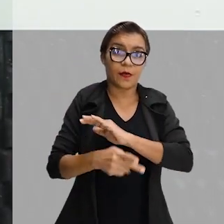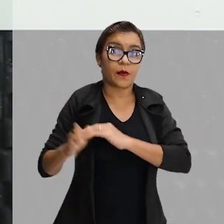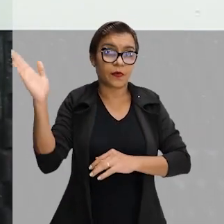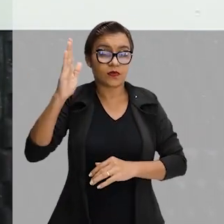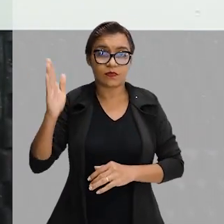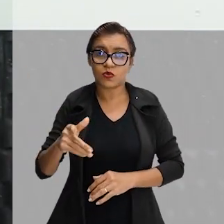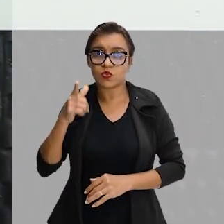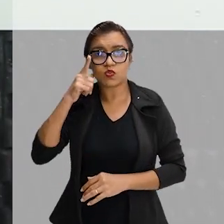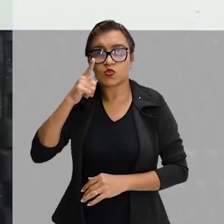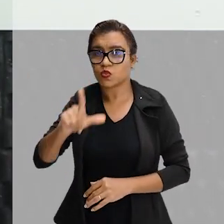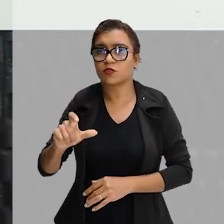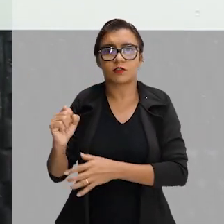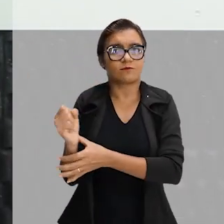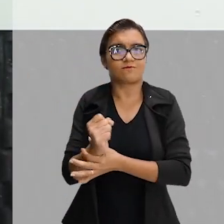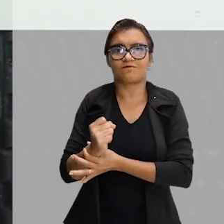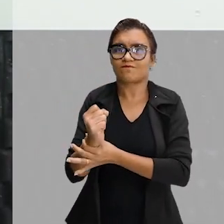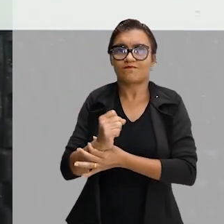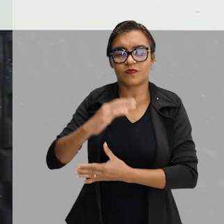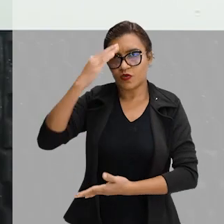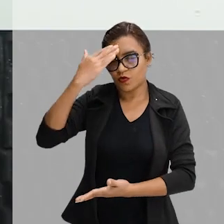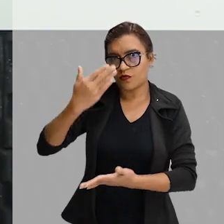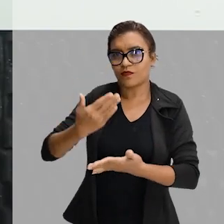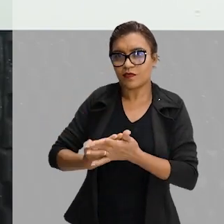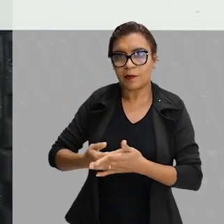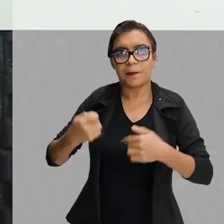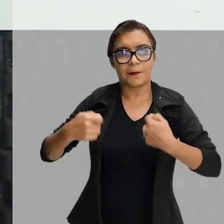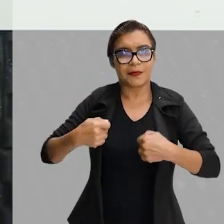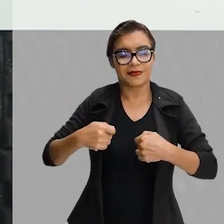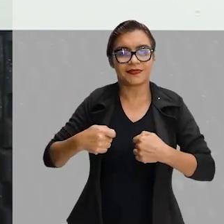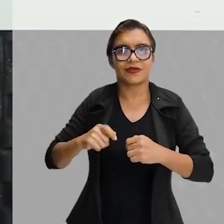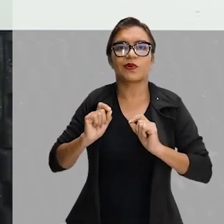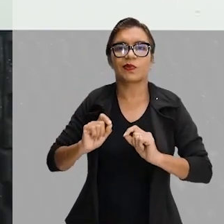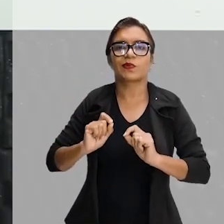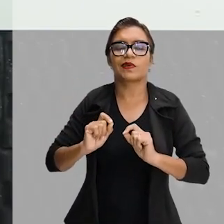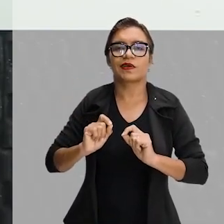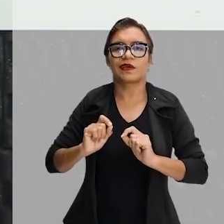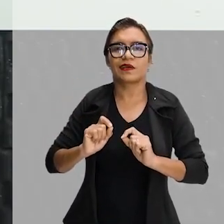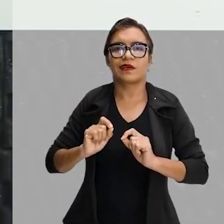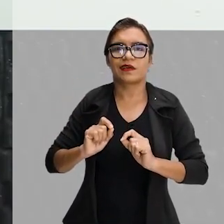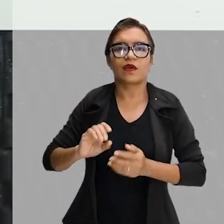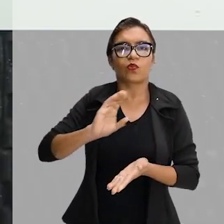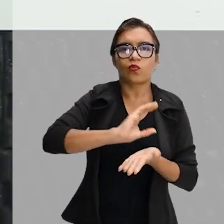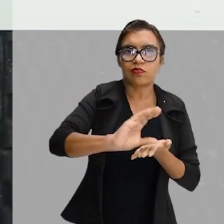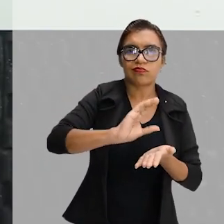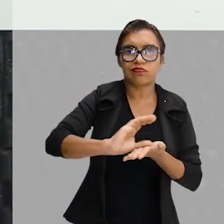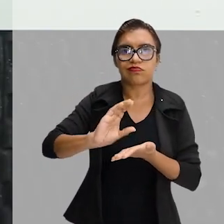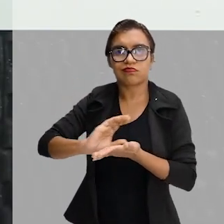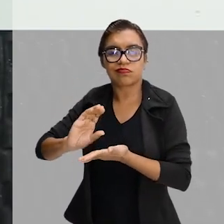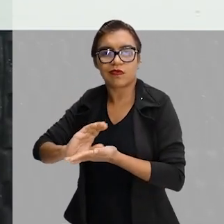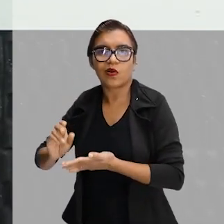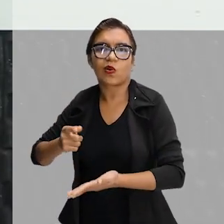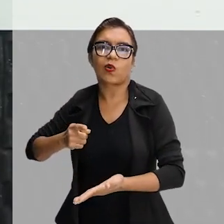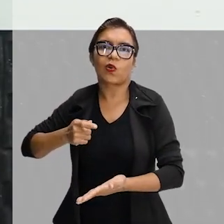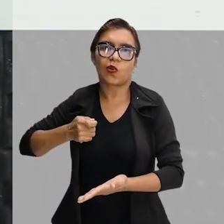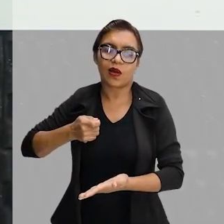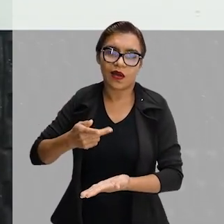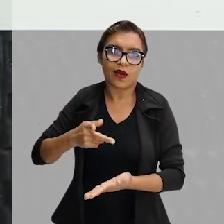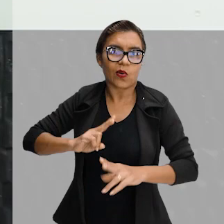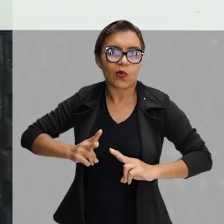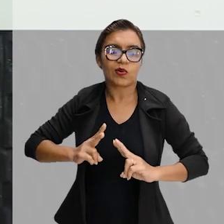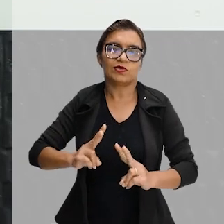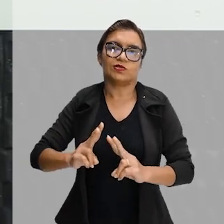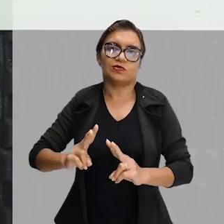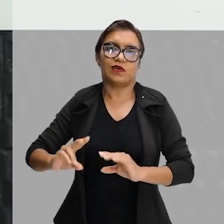conseguiram consolidar a confiabilidade necessária para que os investimentos continuassem a vir. E aí o